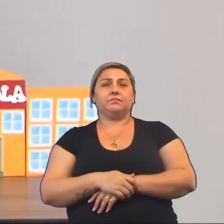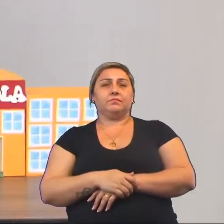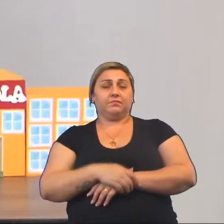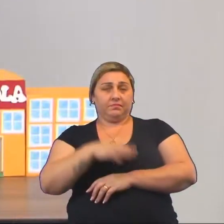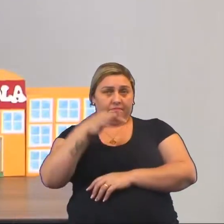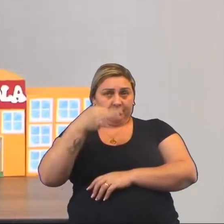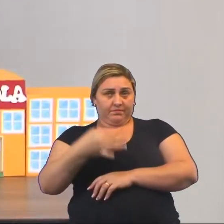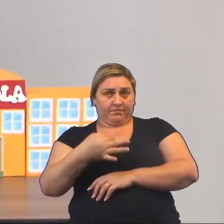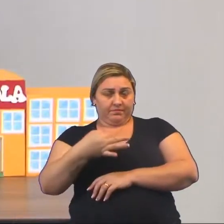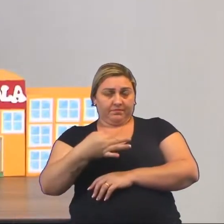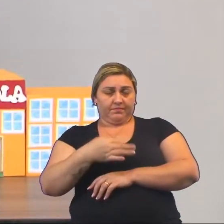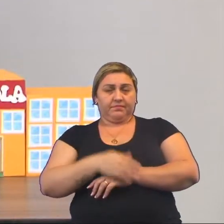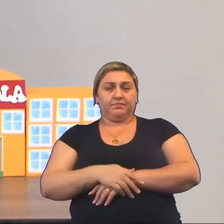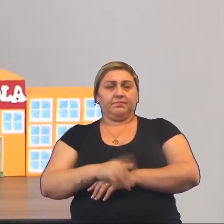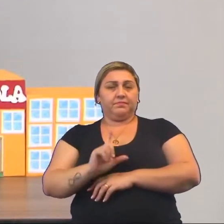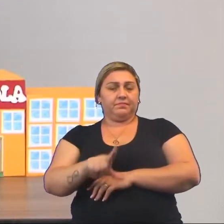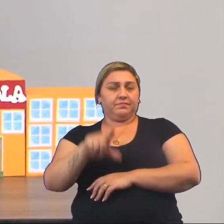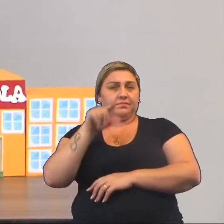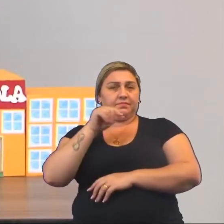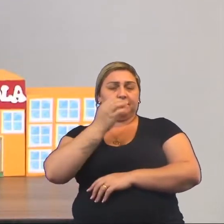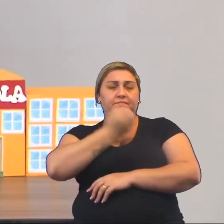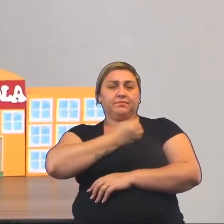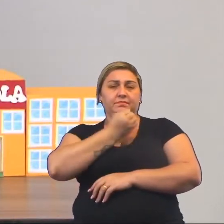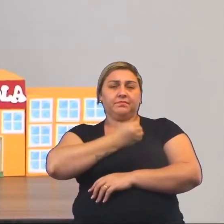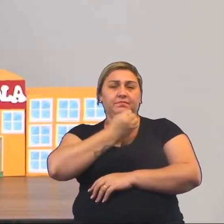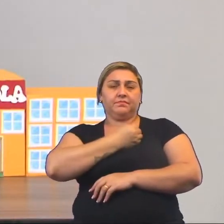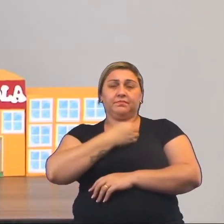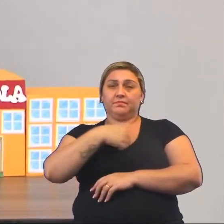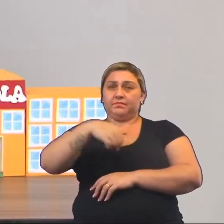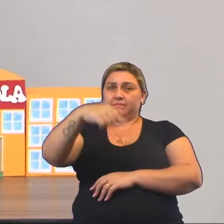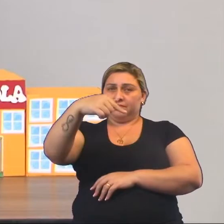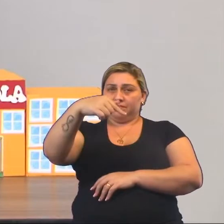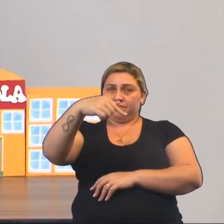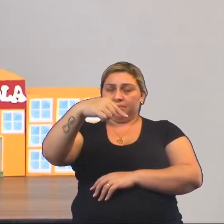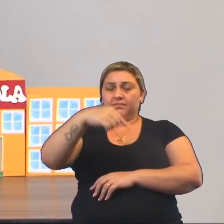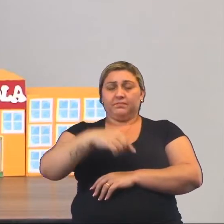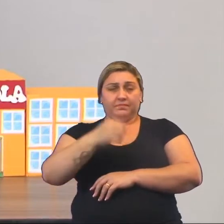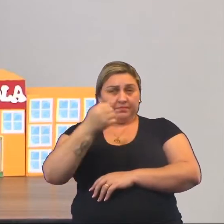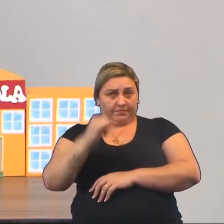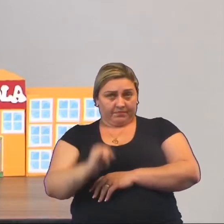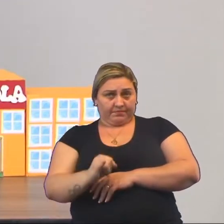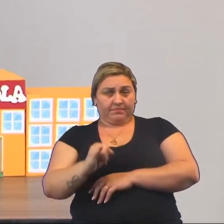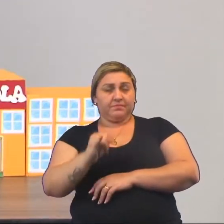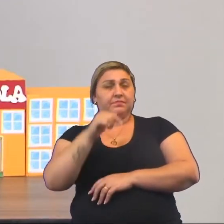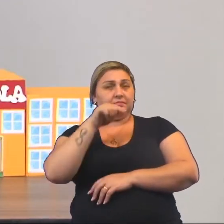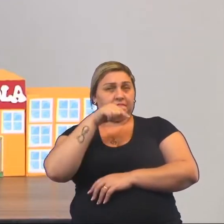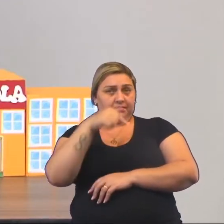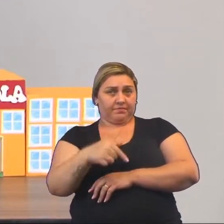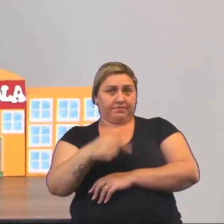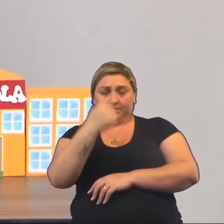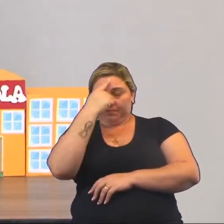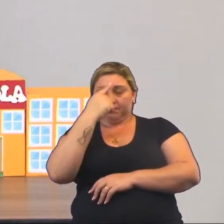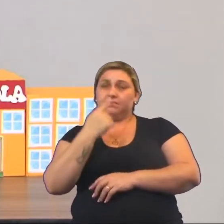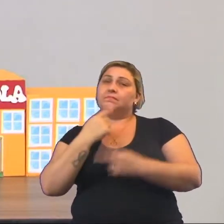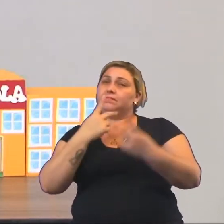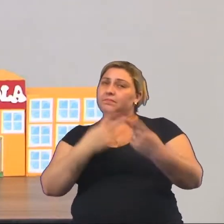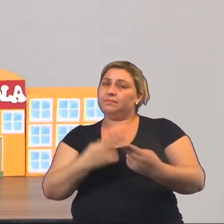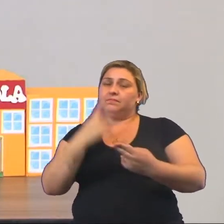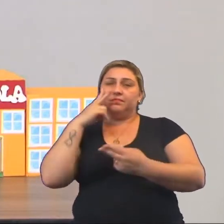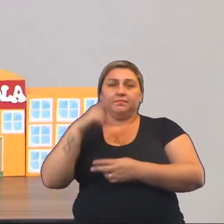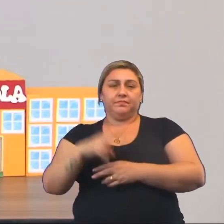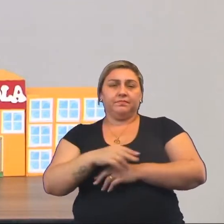vamos acertar? Eu vou escolher o número 7. Será que está no número 7? Vamos